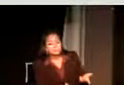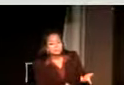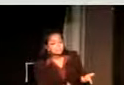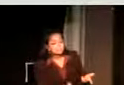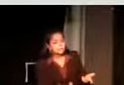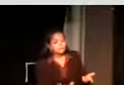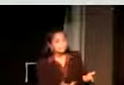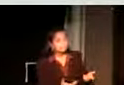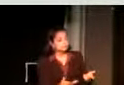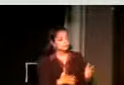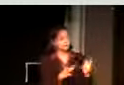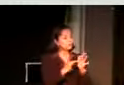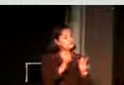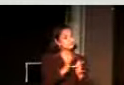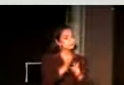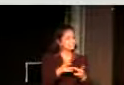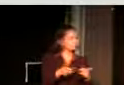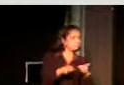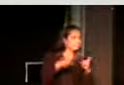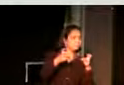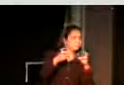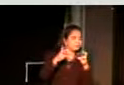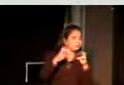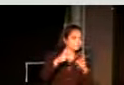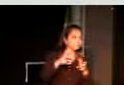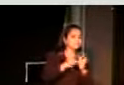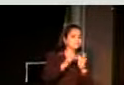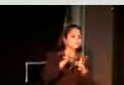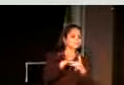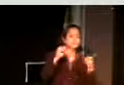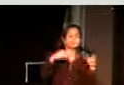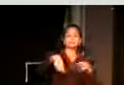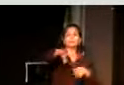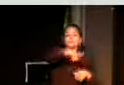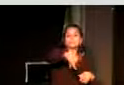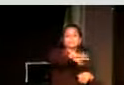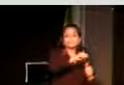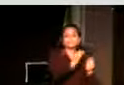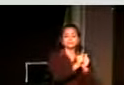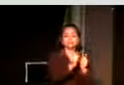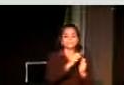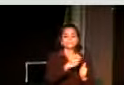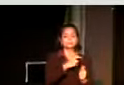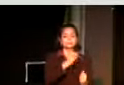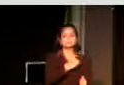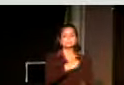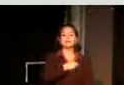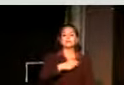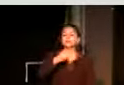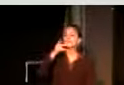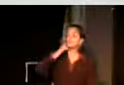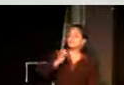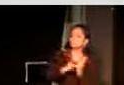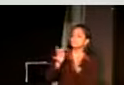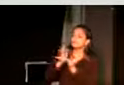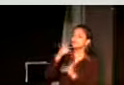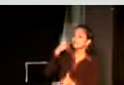ouviu que eles estavam falando e lá da onde ele estava no meio dos pecadores deve ter falado altos aí